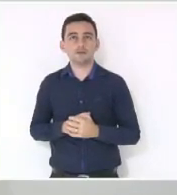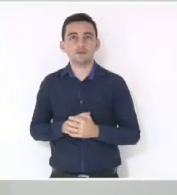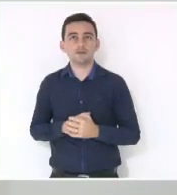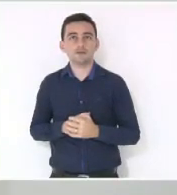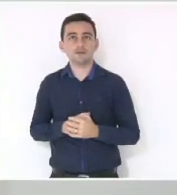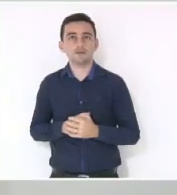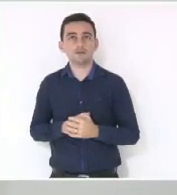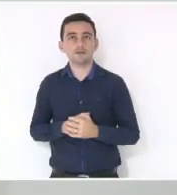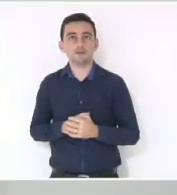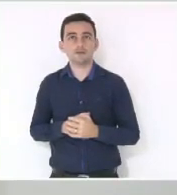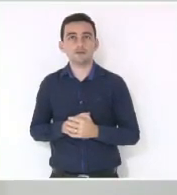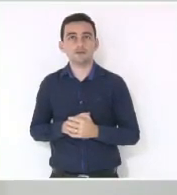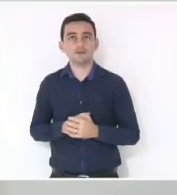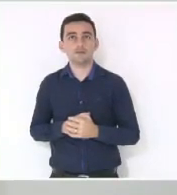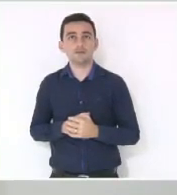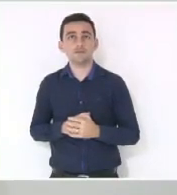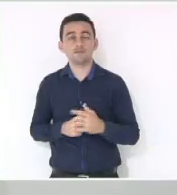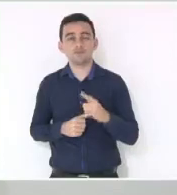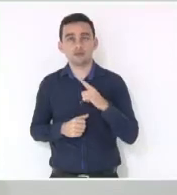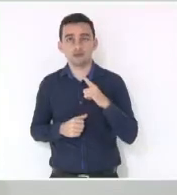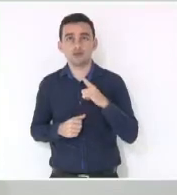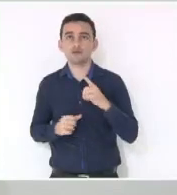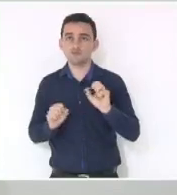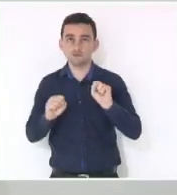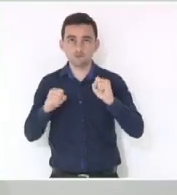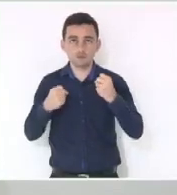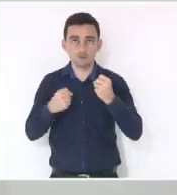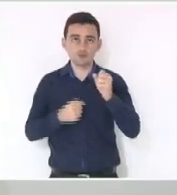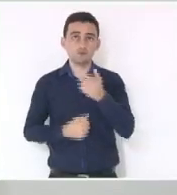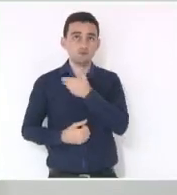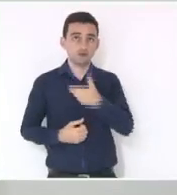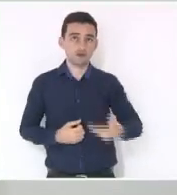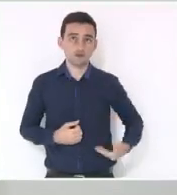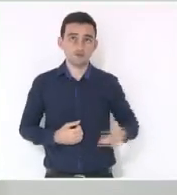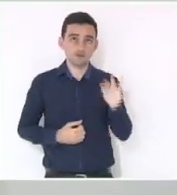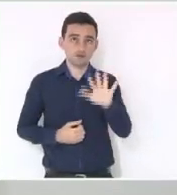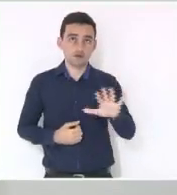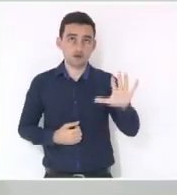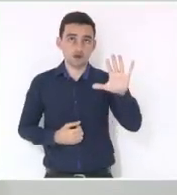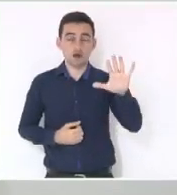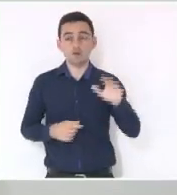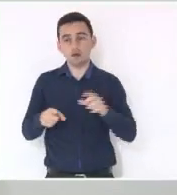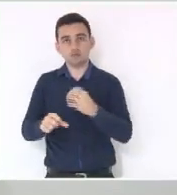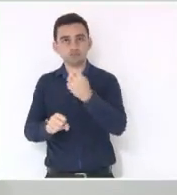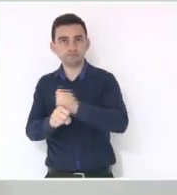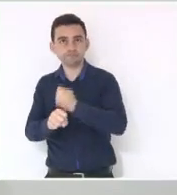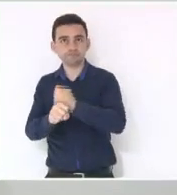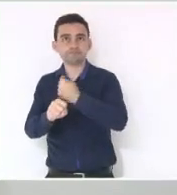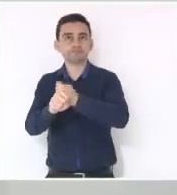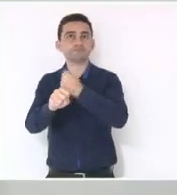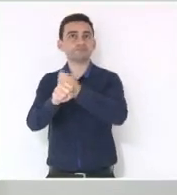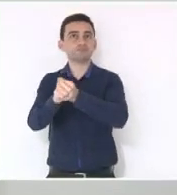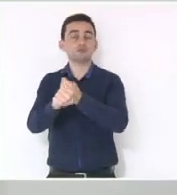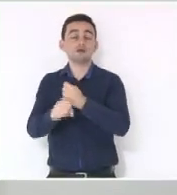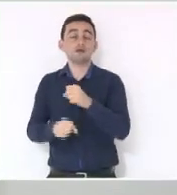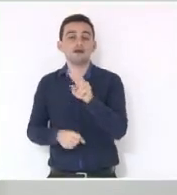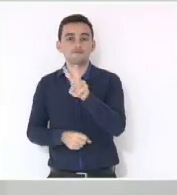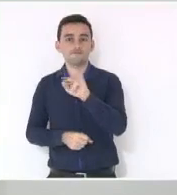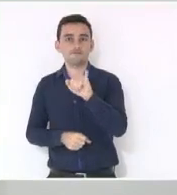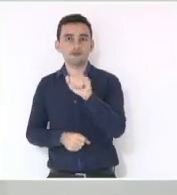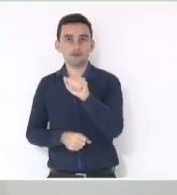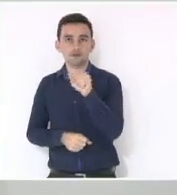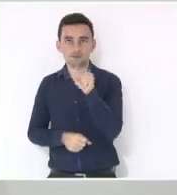uma conciliação de esforço entre o governo federal com essas obras da Via Expressa e